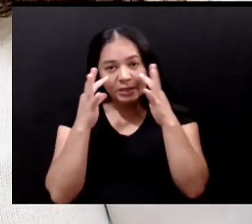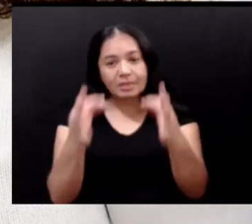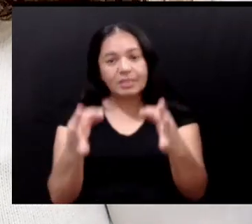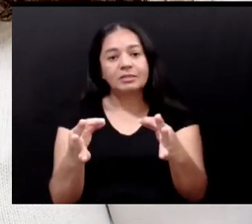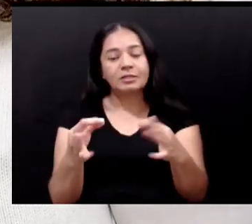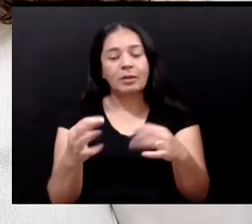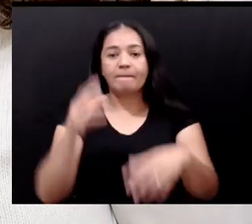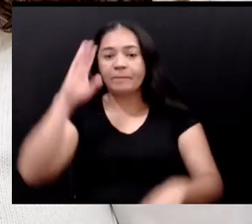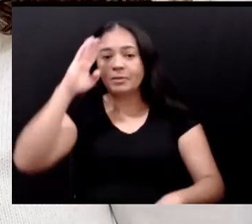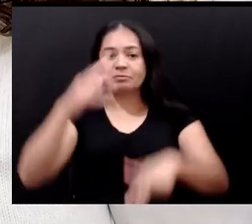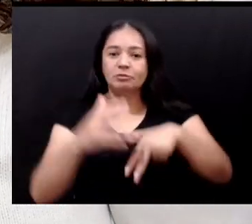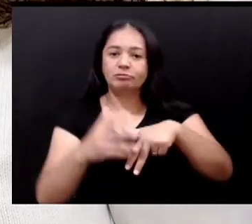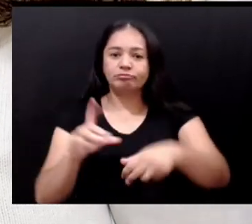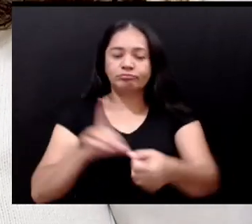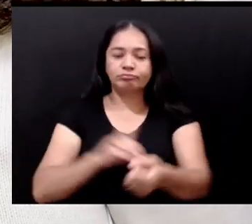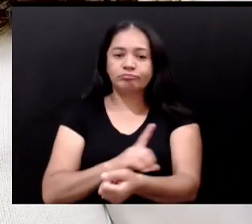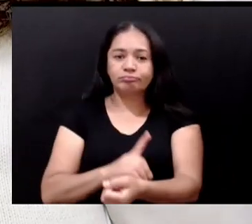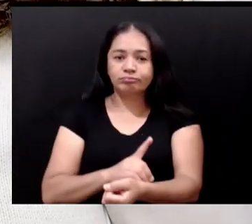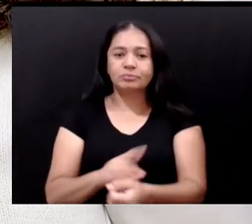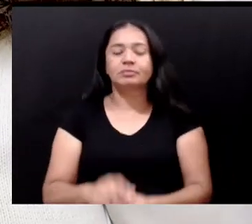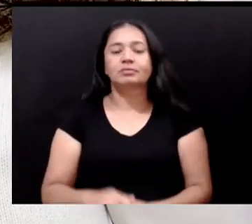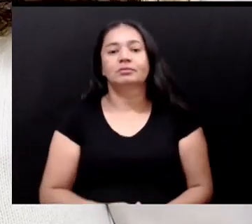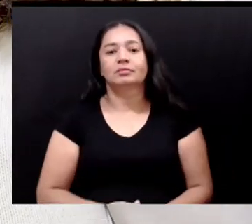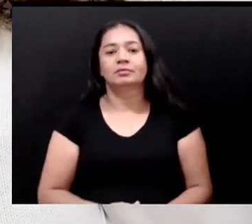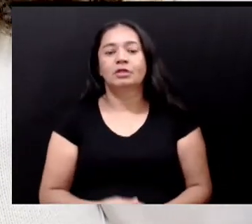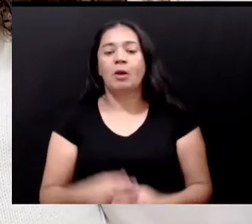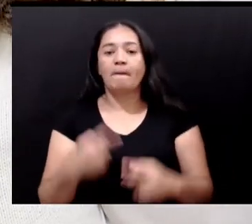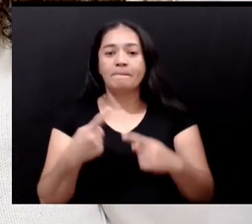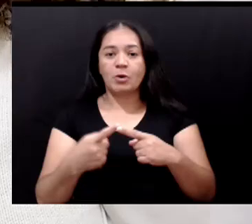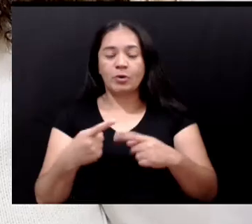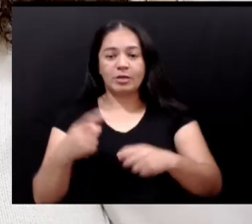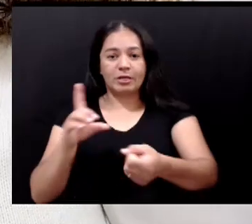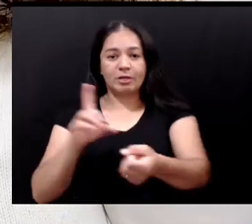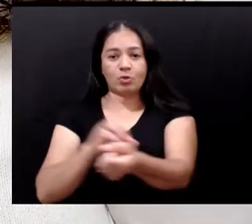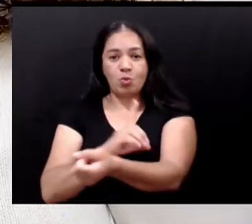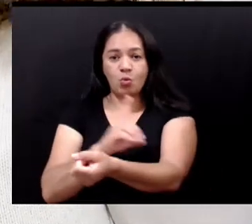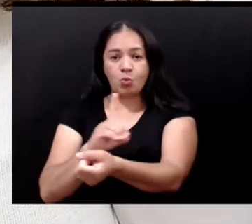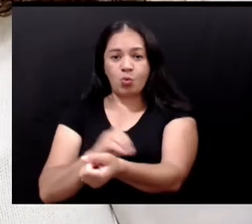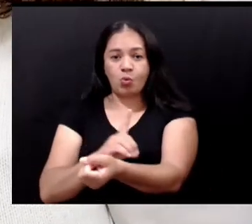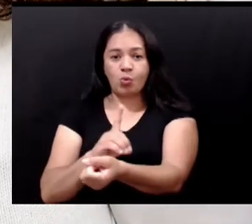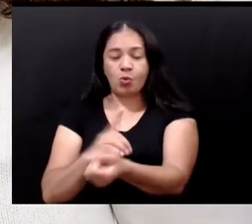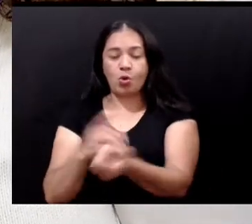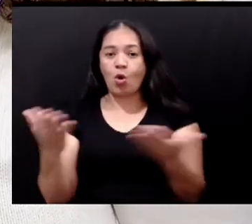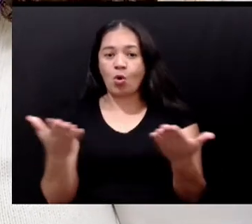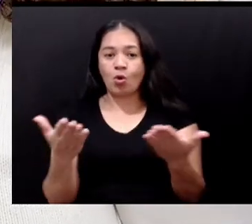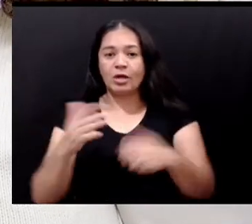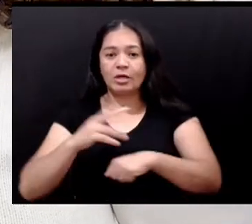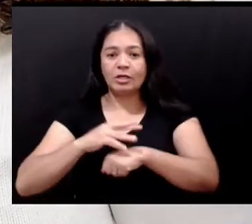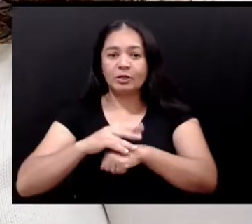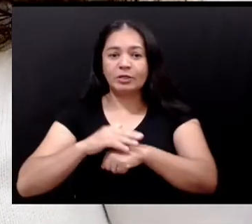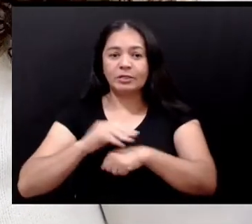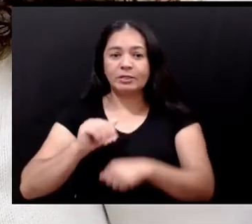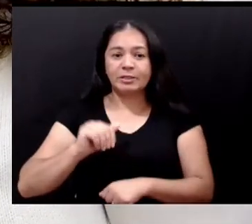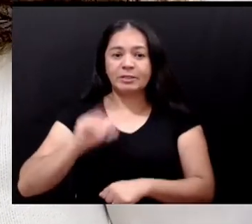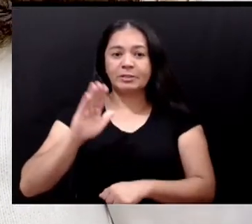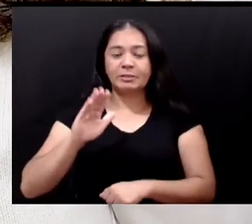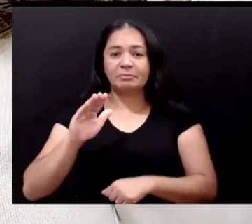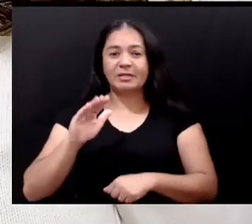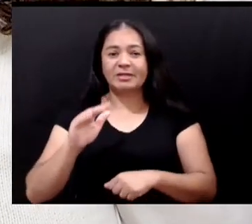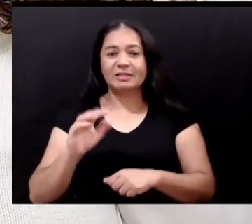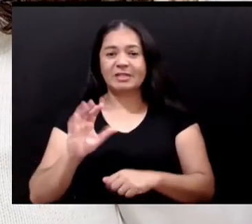área sabem, né, que a diabetes hoje é a doença que mais causa amputações, né, a nível